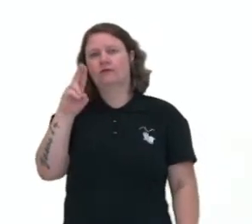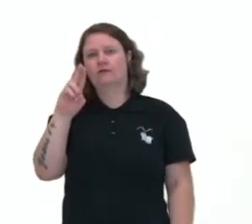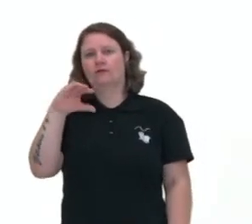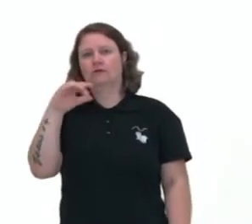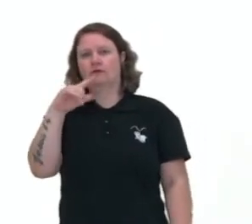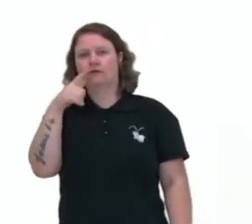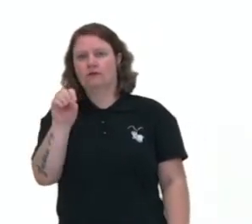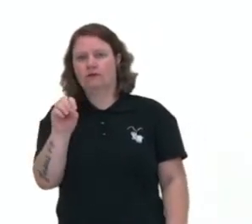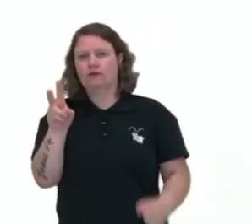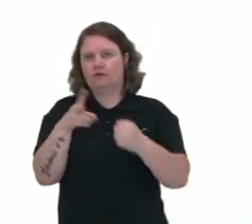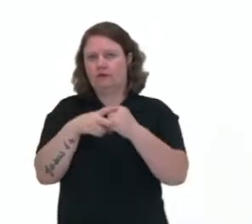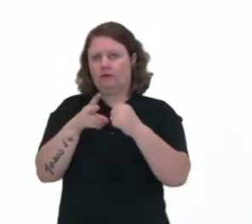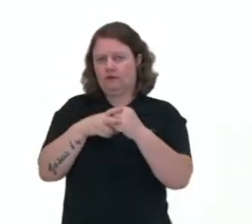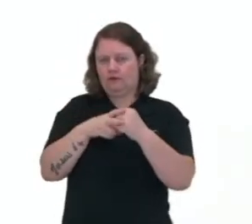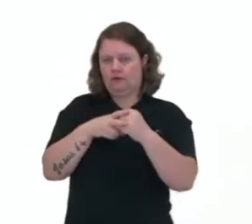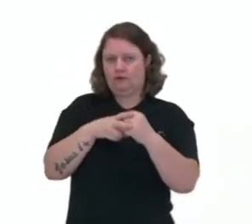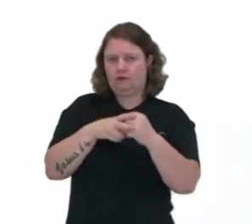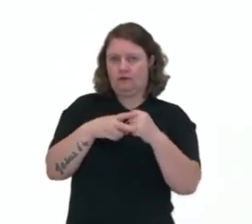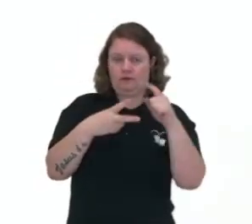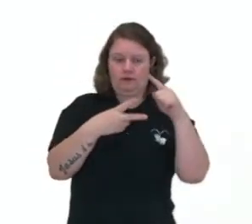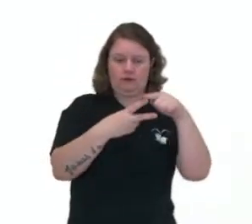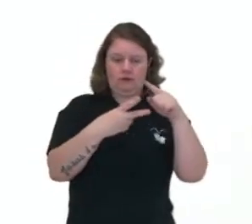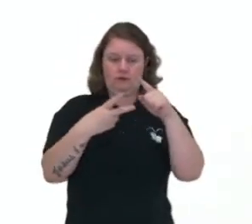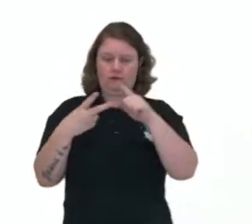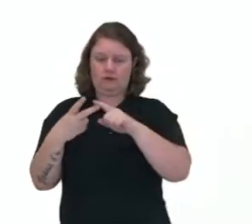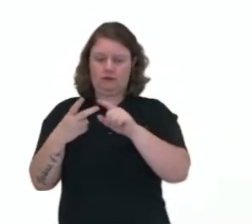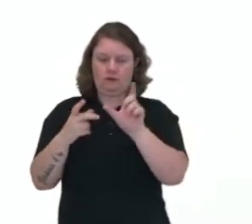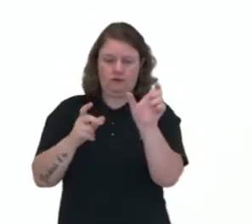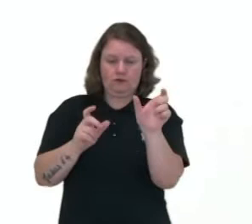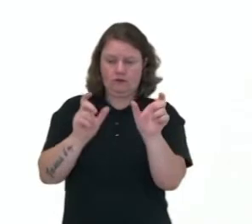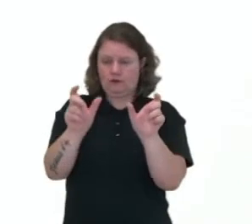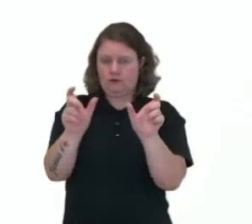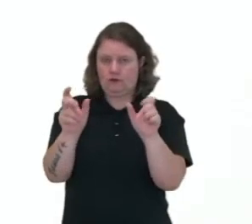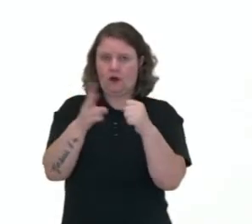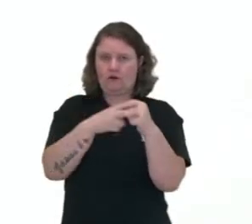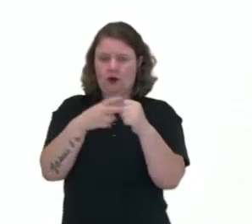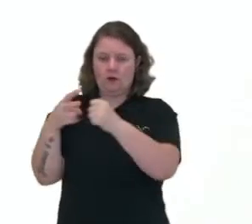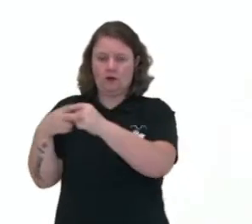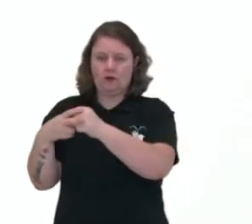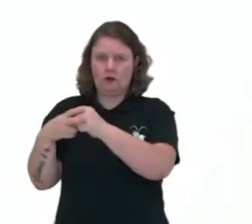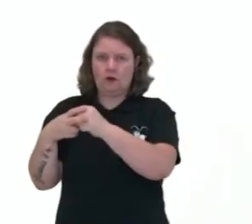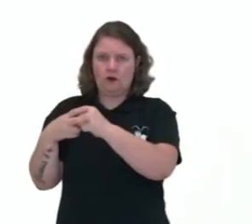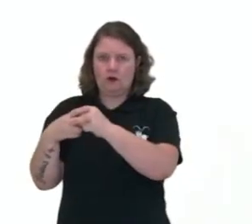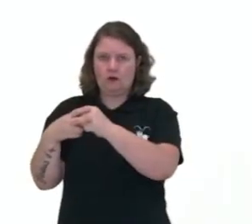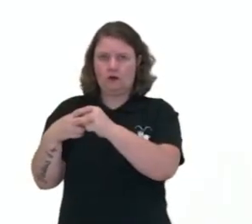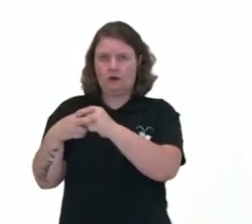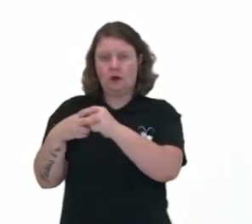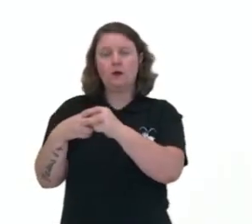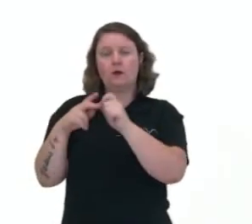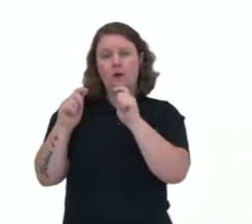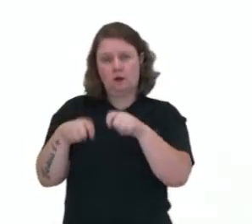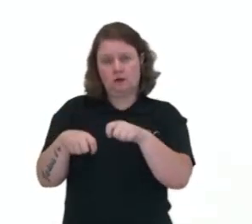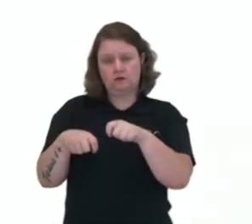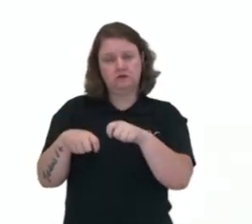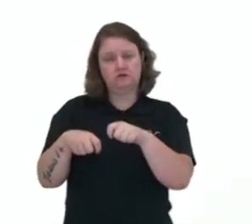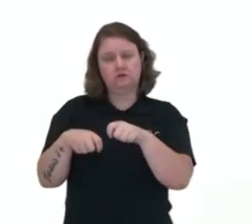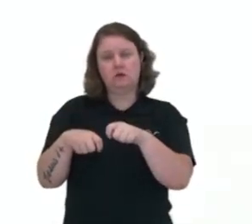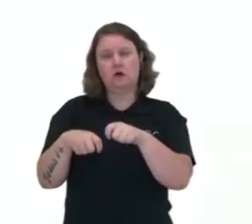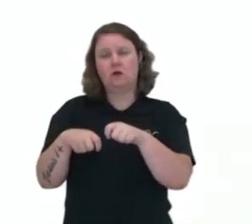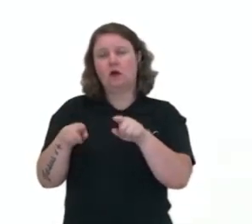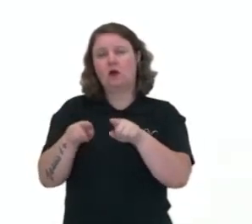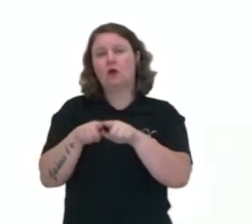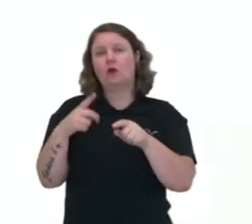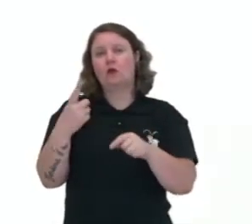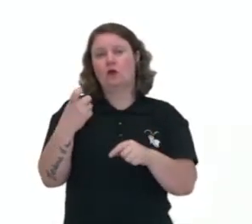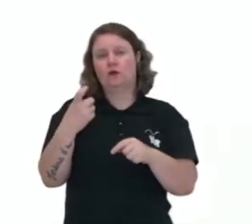exceção é quando eu tenho dois verbos, mais um ao lado do outro, então vale apenas por um, né? Quando a locução verbal conta como um